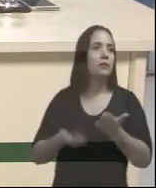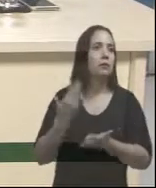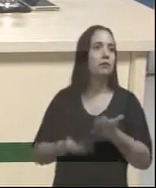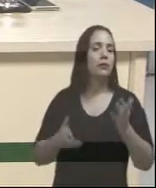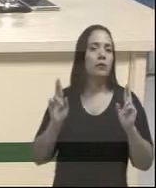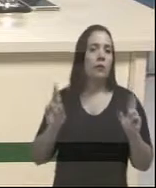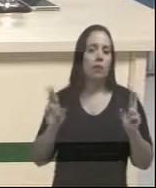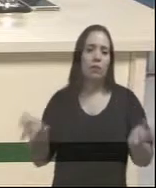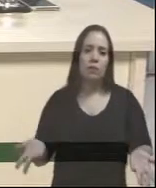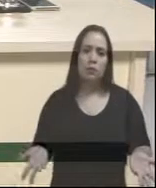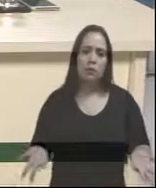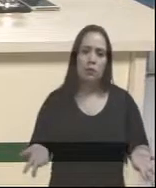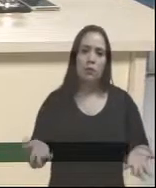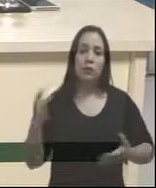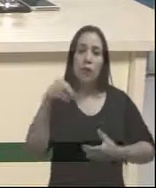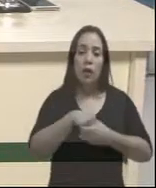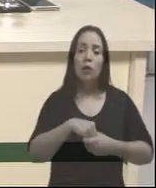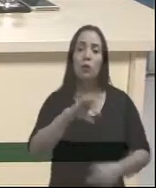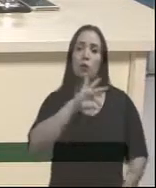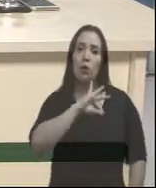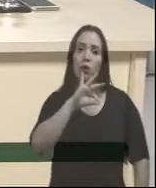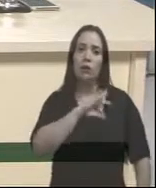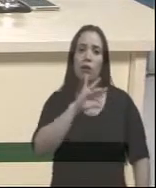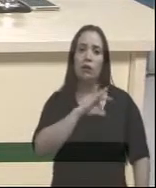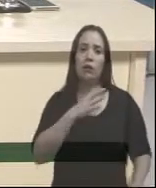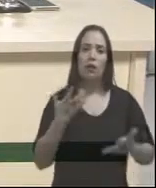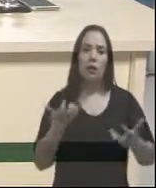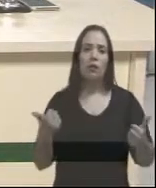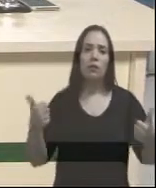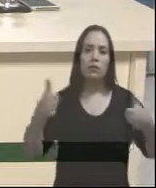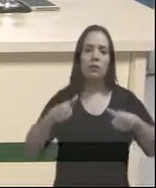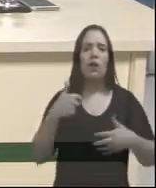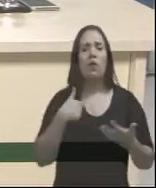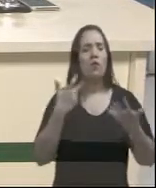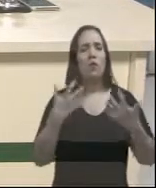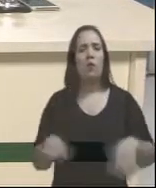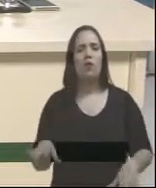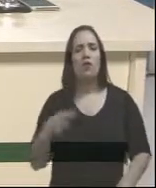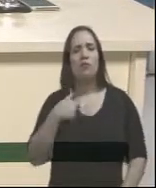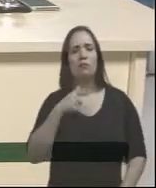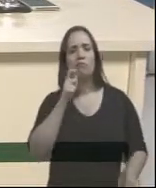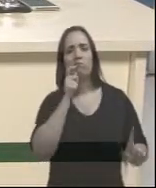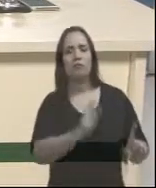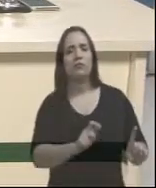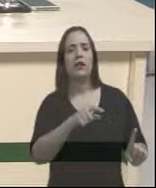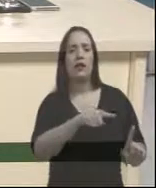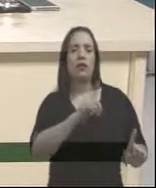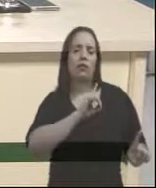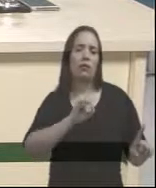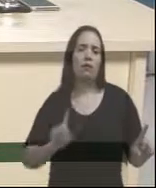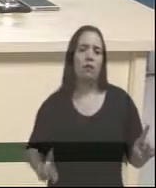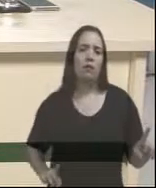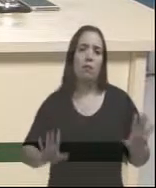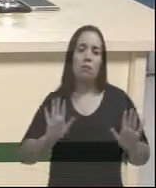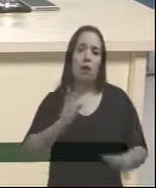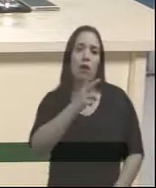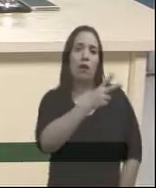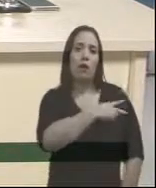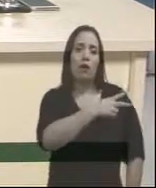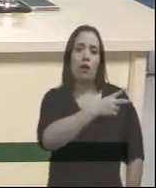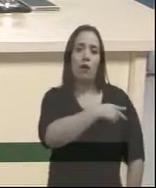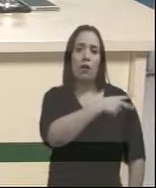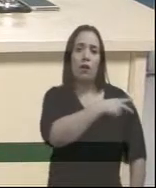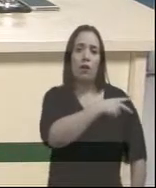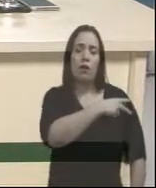melhor. Dentro da polícia. Eu não gosto de atacar um companheiro que está lá todo dia do meu lado, mas o capitão Wagner,